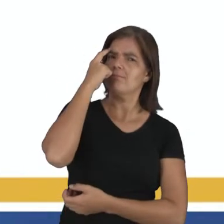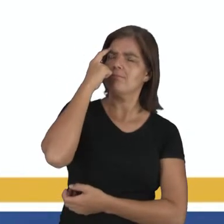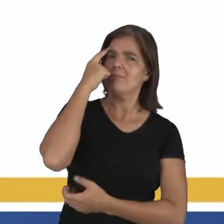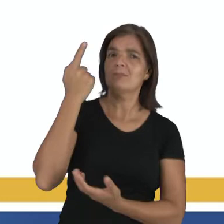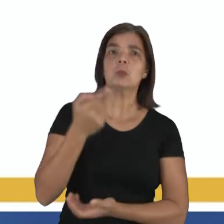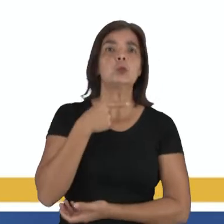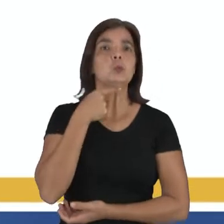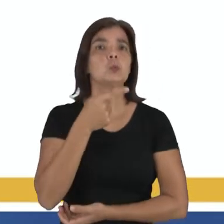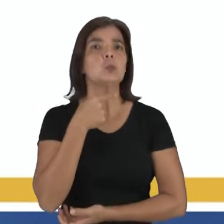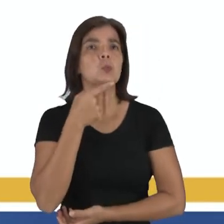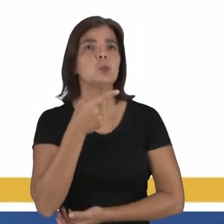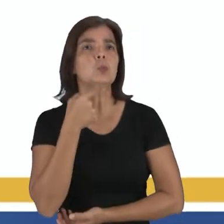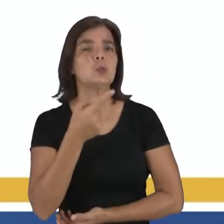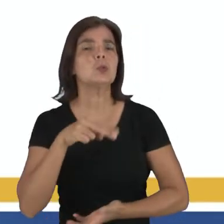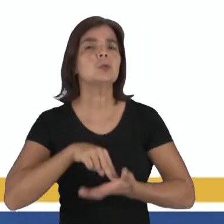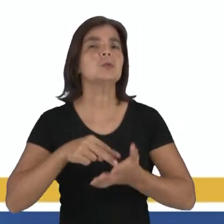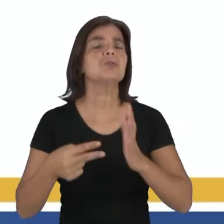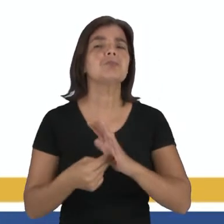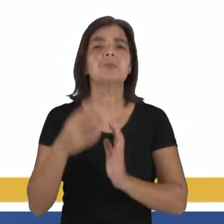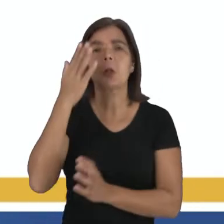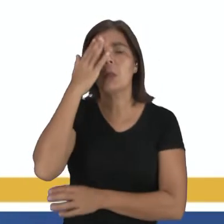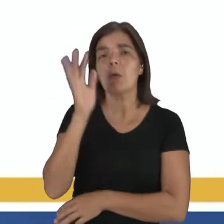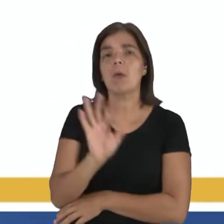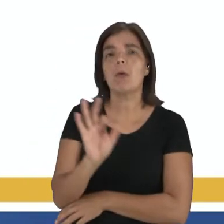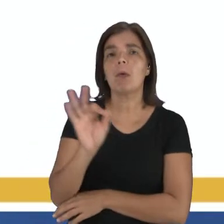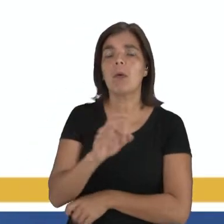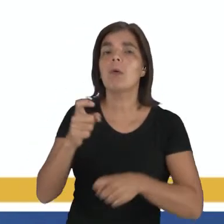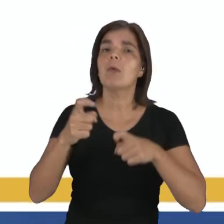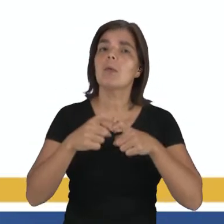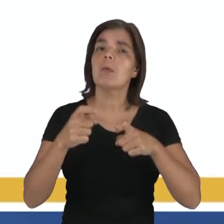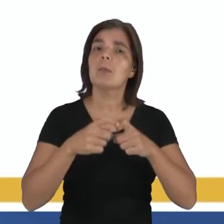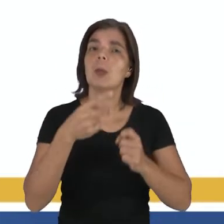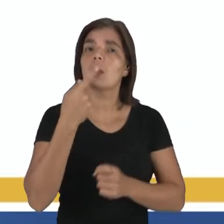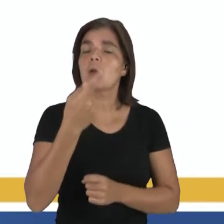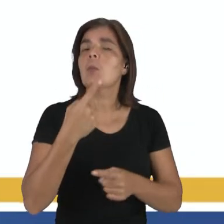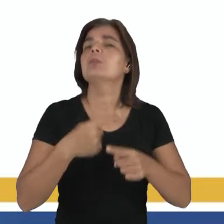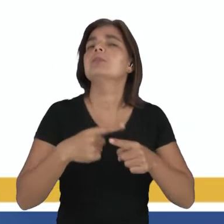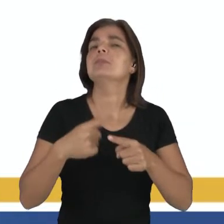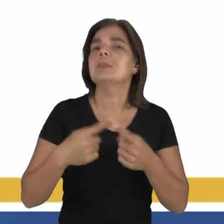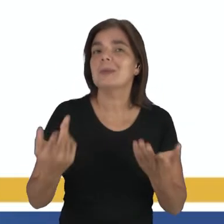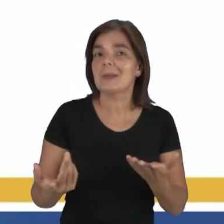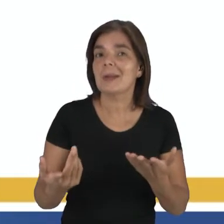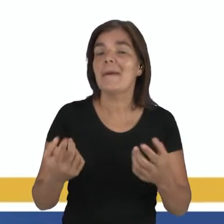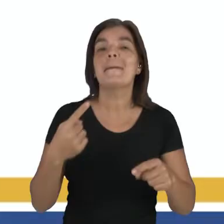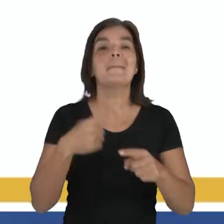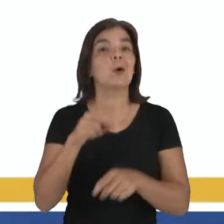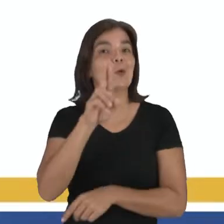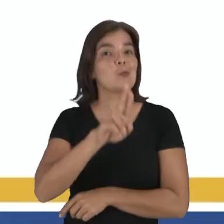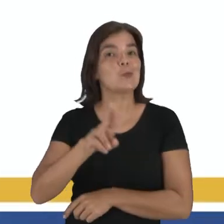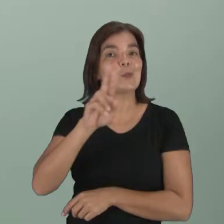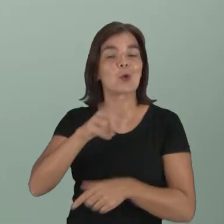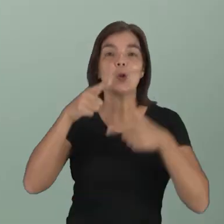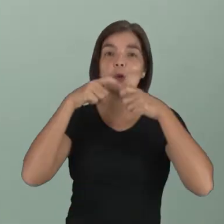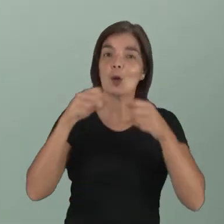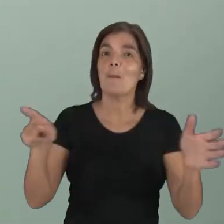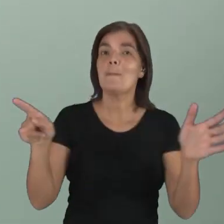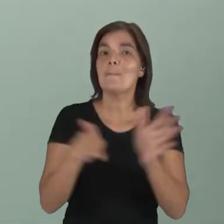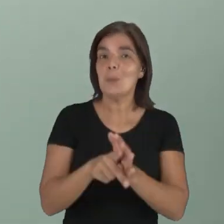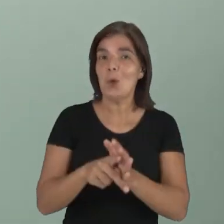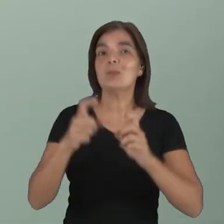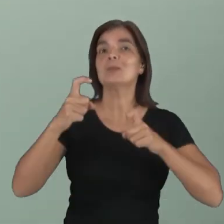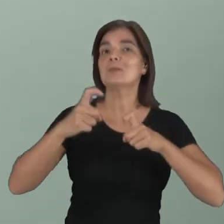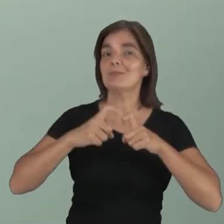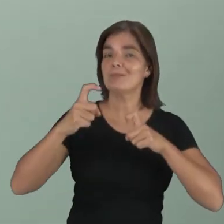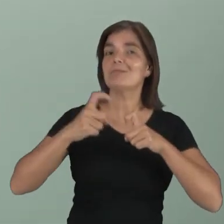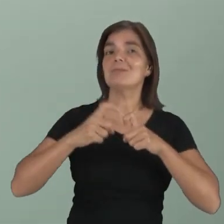de interrogação em cima da cabeça dele, que ele não entendeu o que o médico falou. Por quê? Porque o médico utilizou uma linguagem técnica,